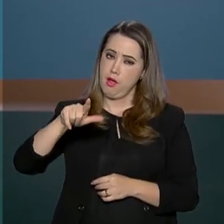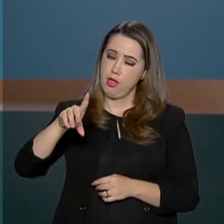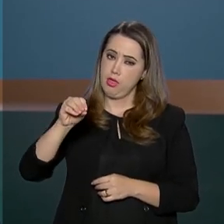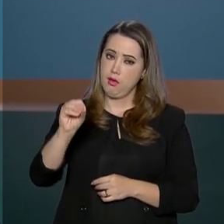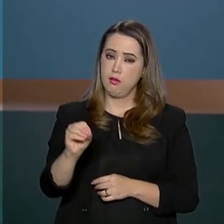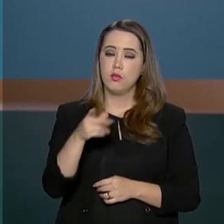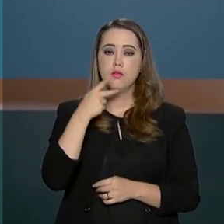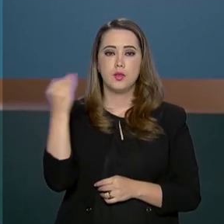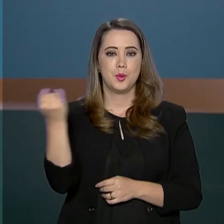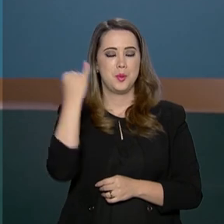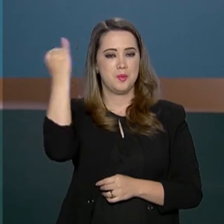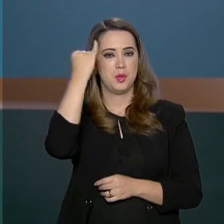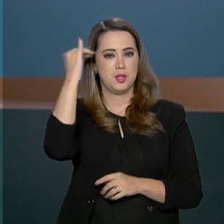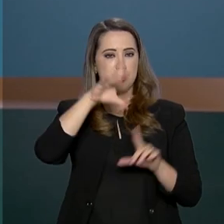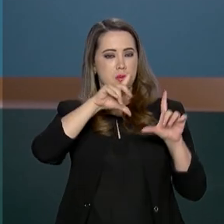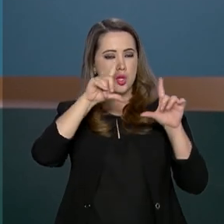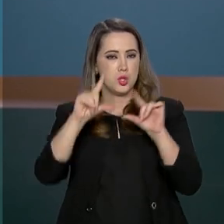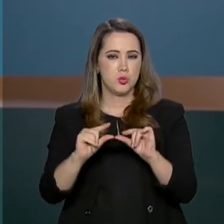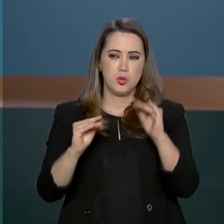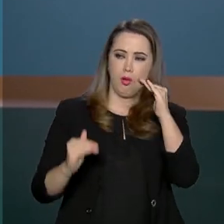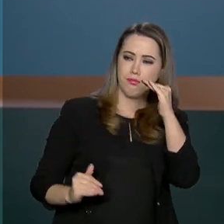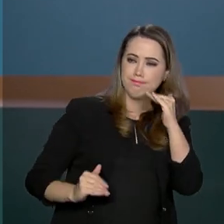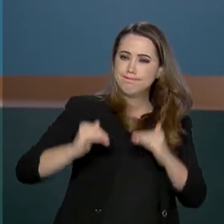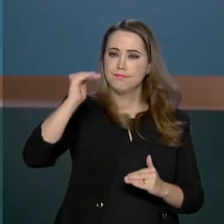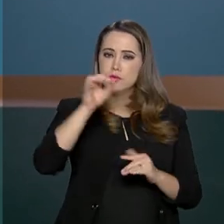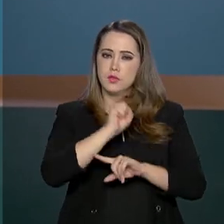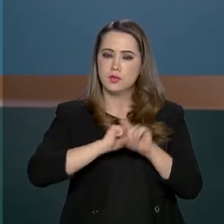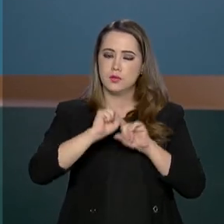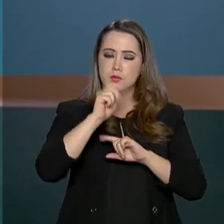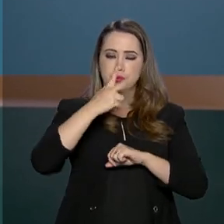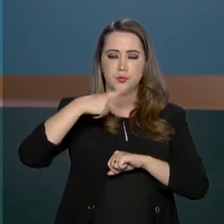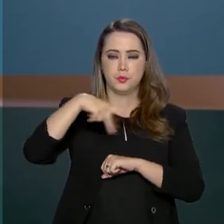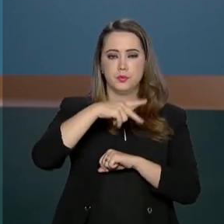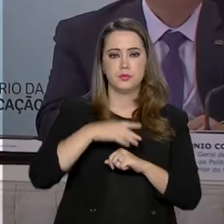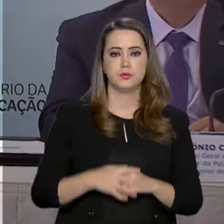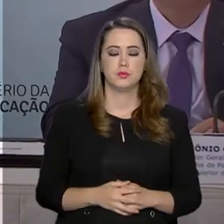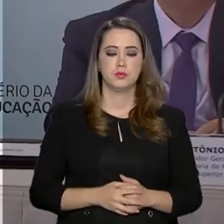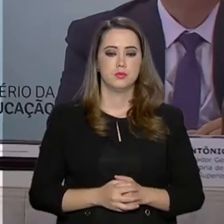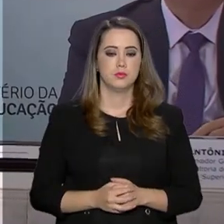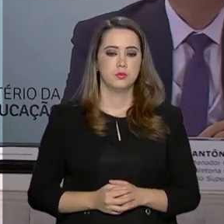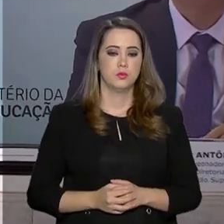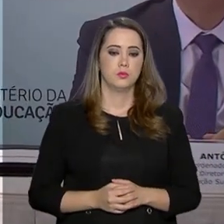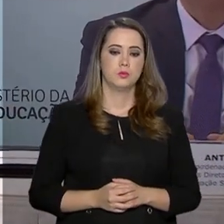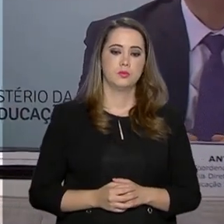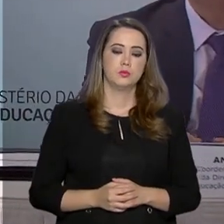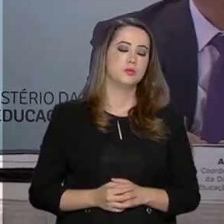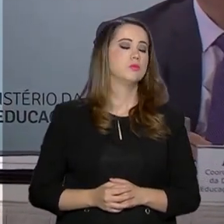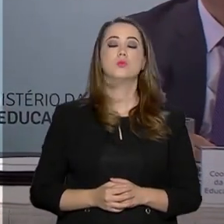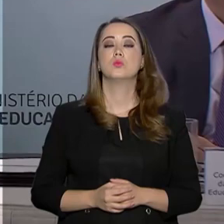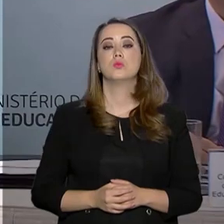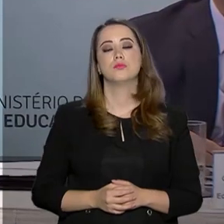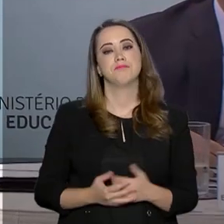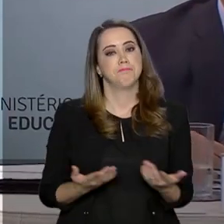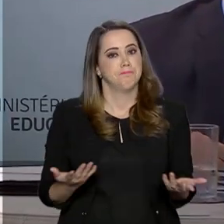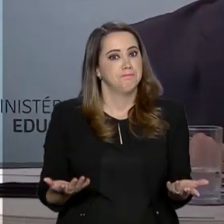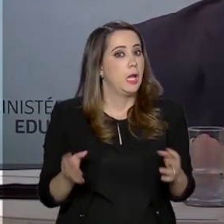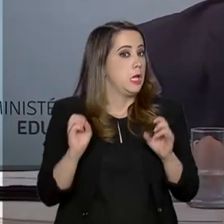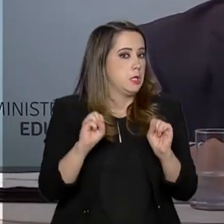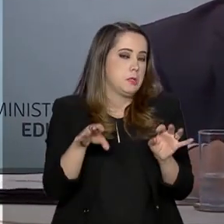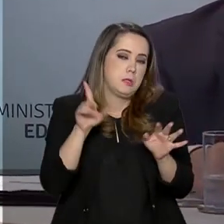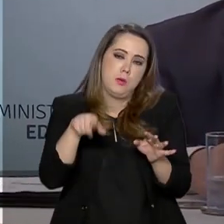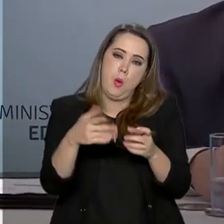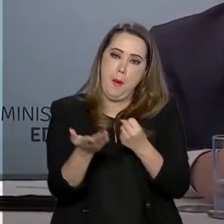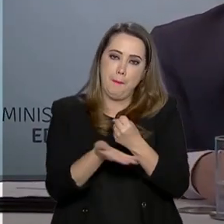do sisu para a redução das desigualdades sociais no país educação é o pilar pra você para o